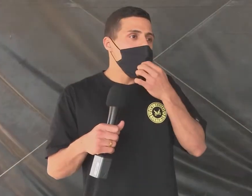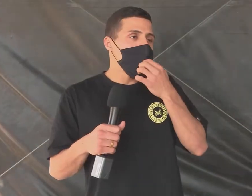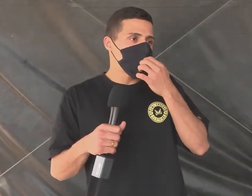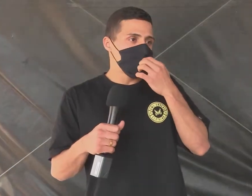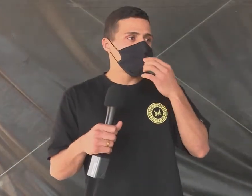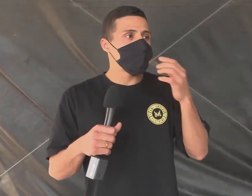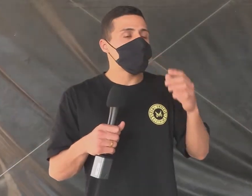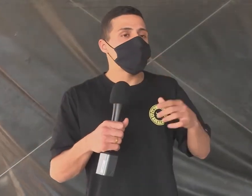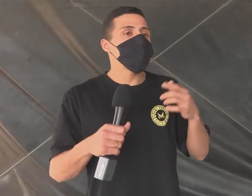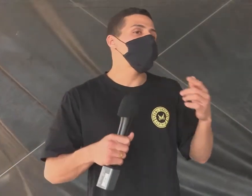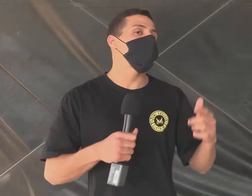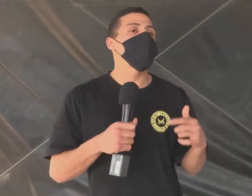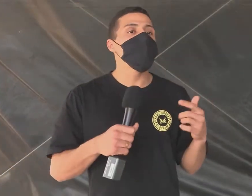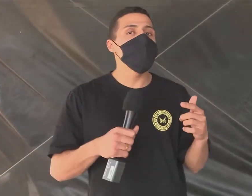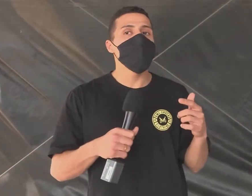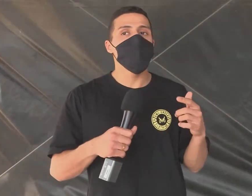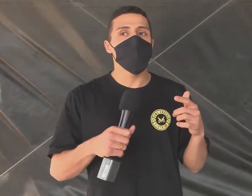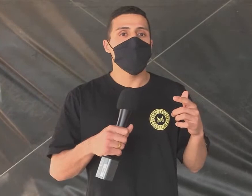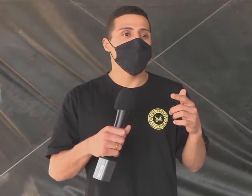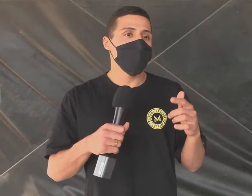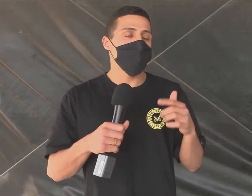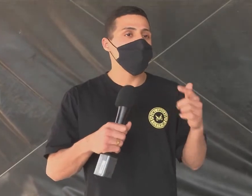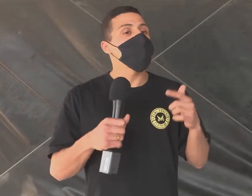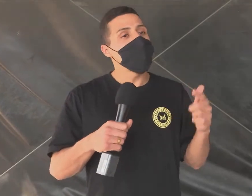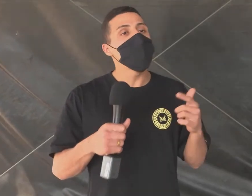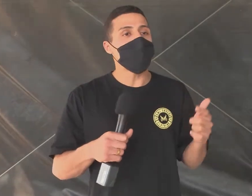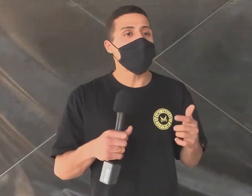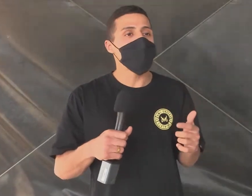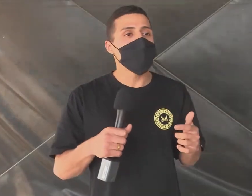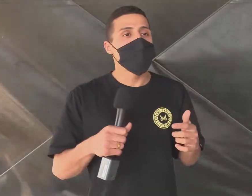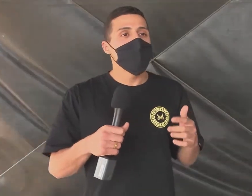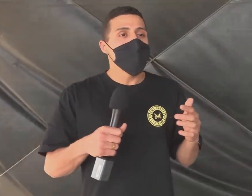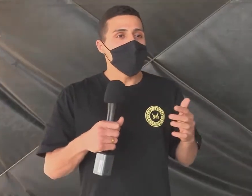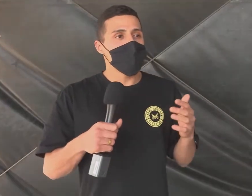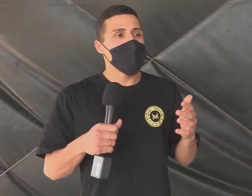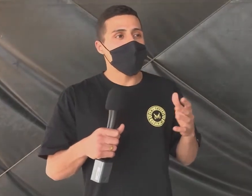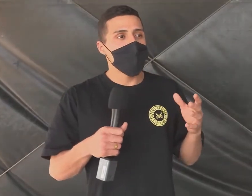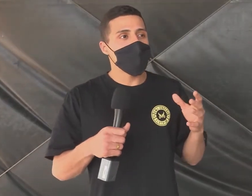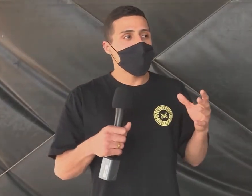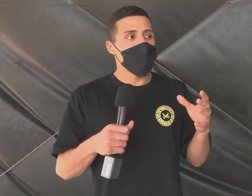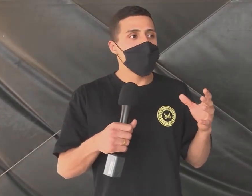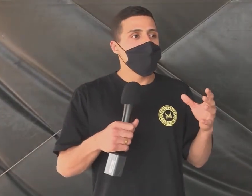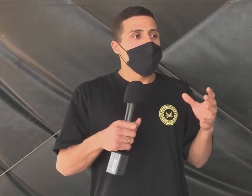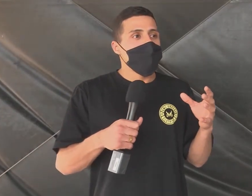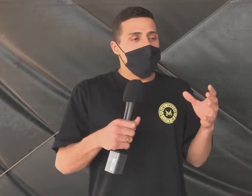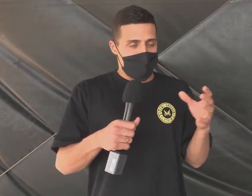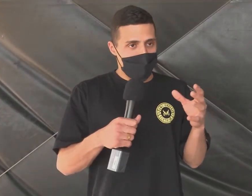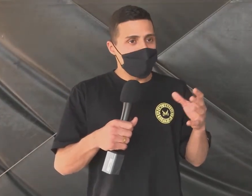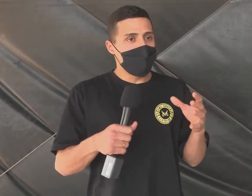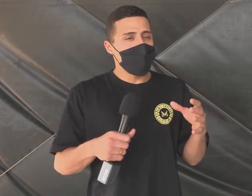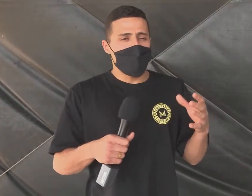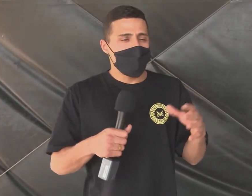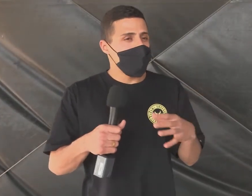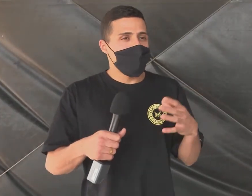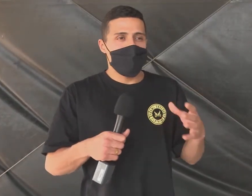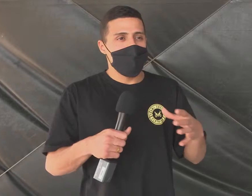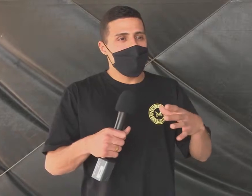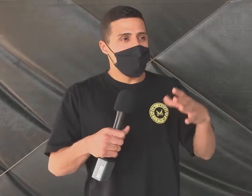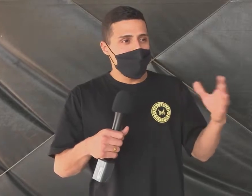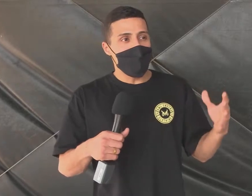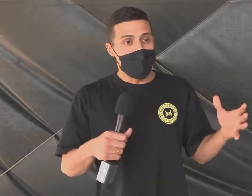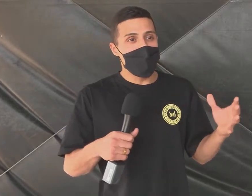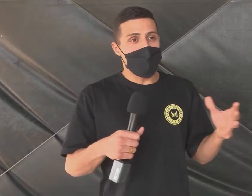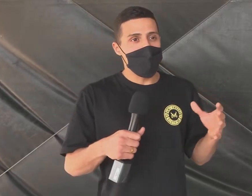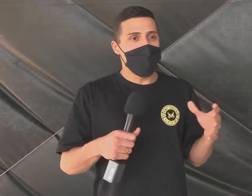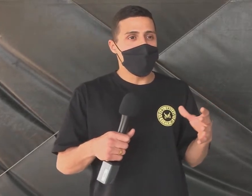né? E a gente foi ver que a gente estava evoluindo, tipo, de uma proporção muito rápida. Os nossos treinos eram bem evolutivos, a gente